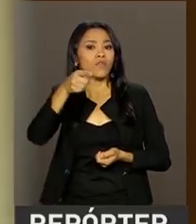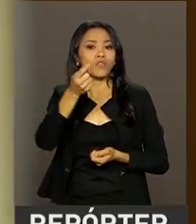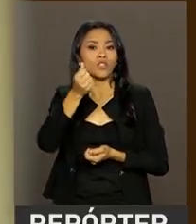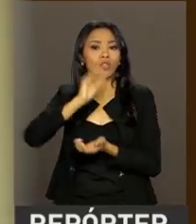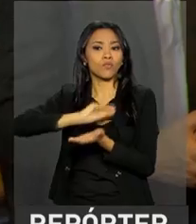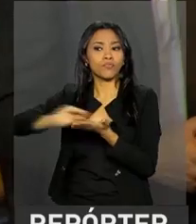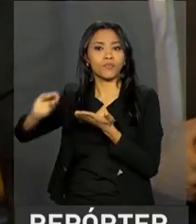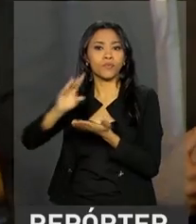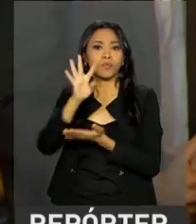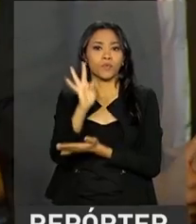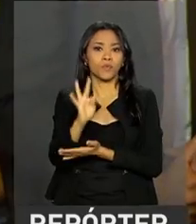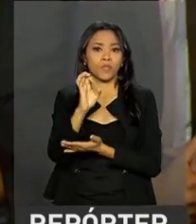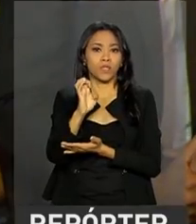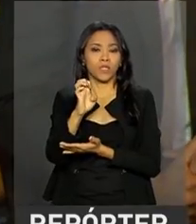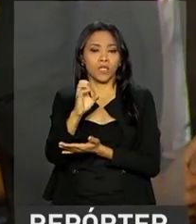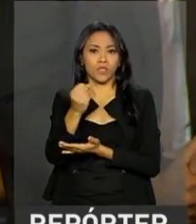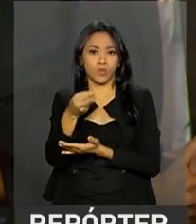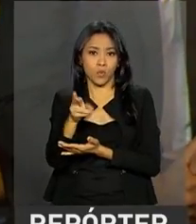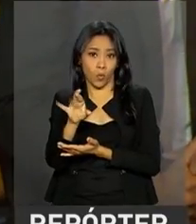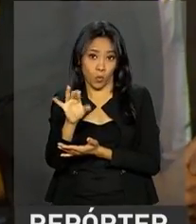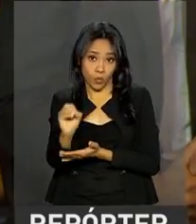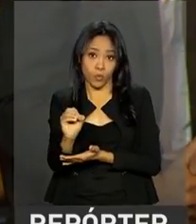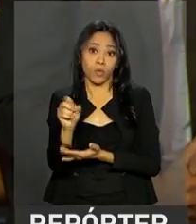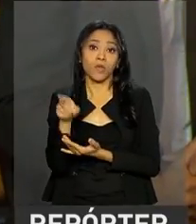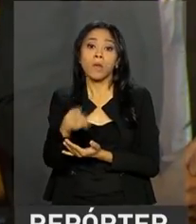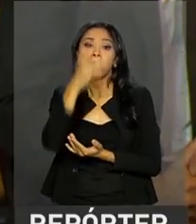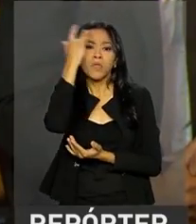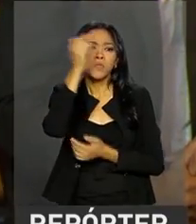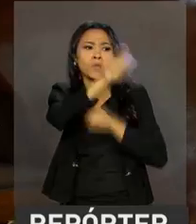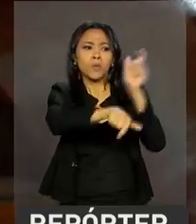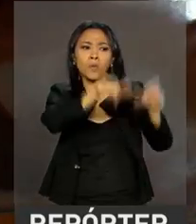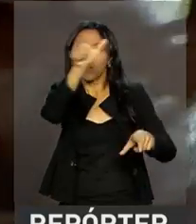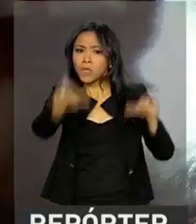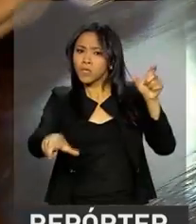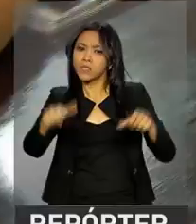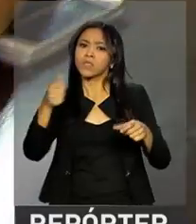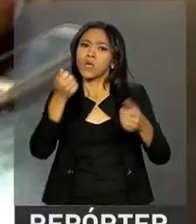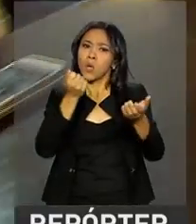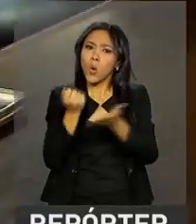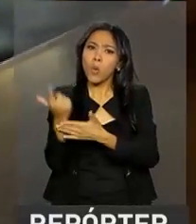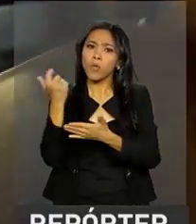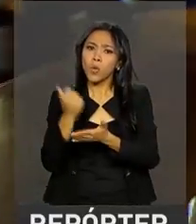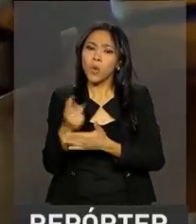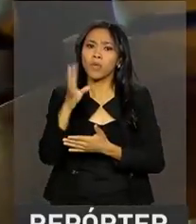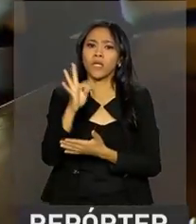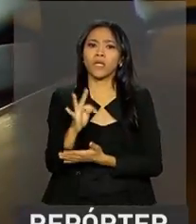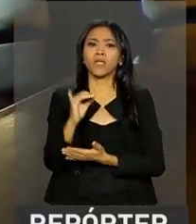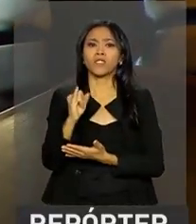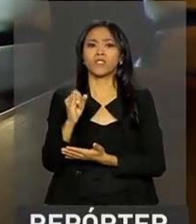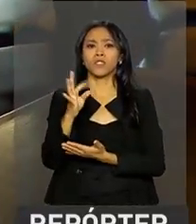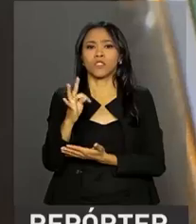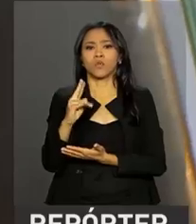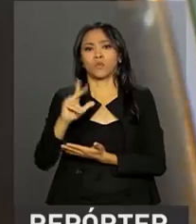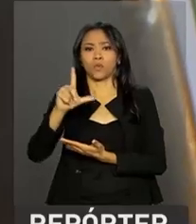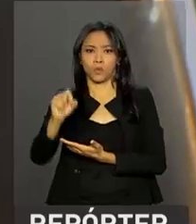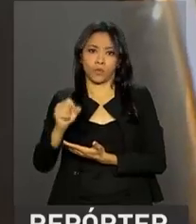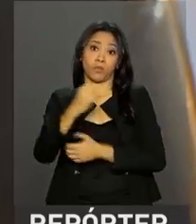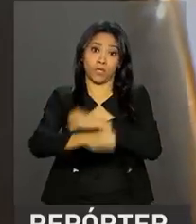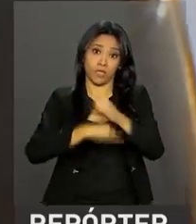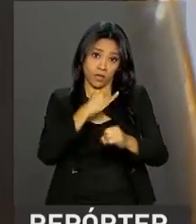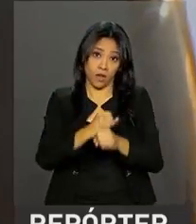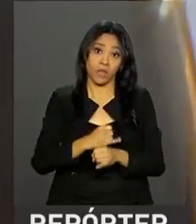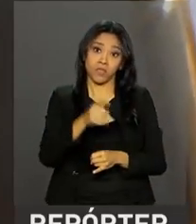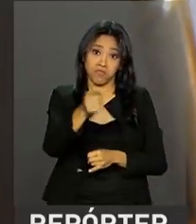direto programa do governo que permite que pessoas físicas comprem títulos públicos pela internet a